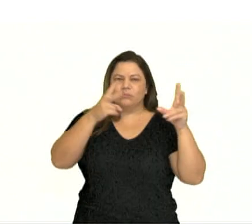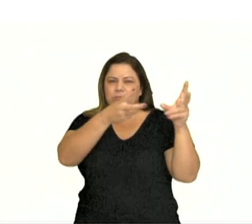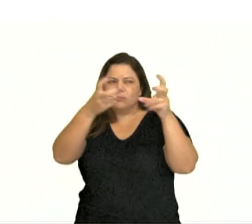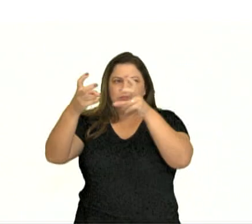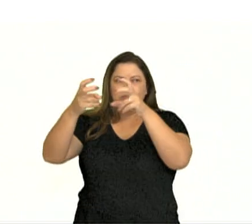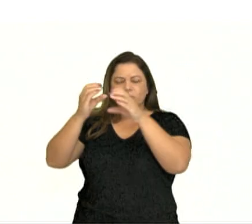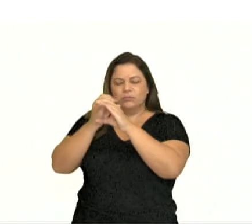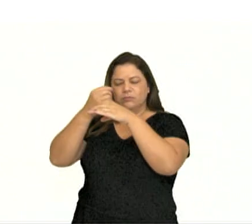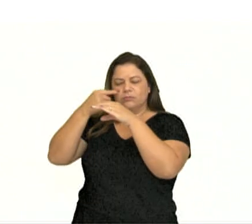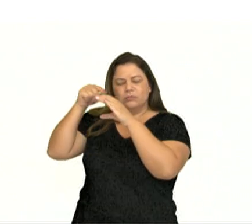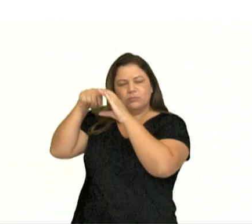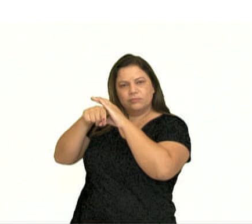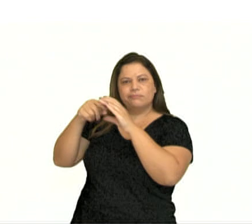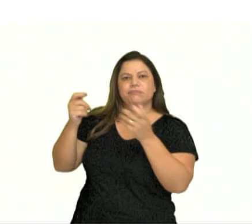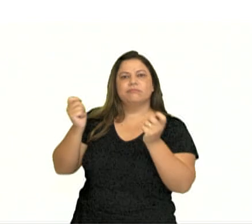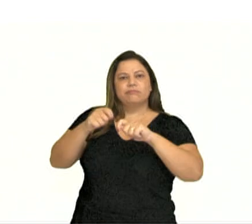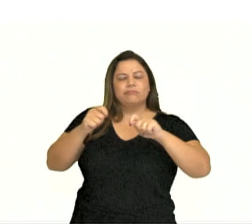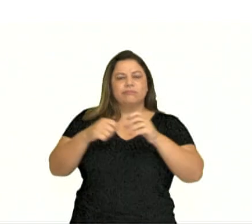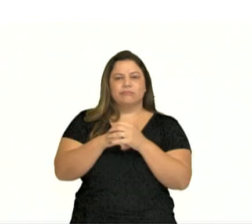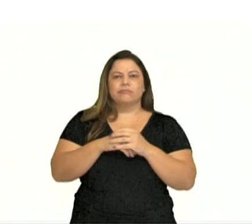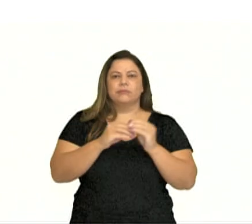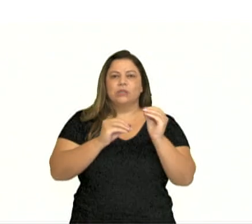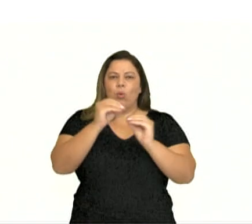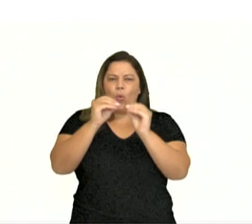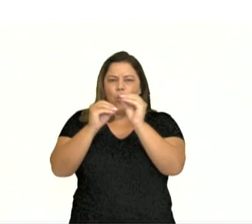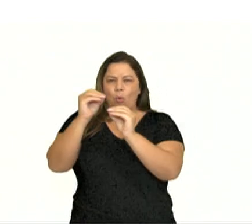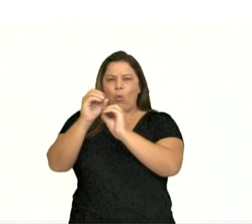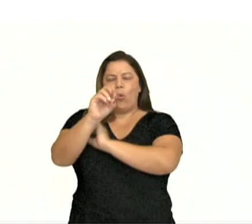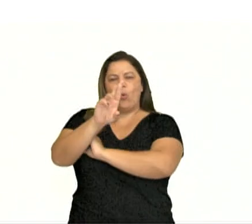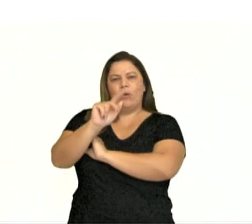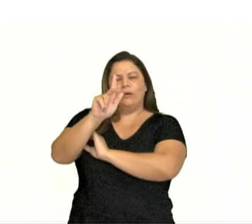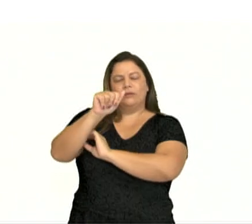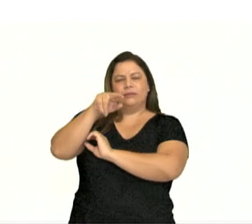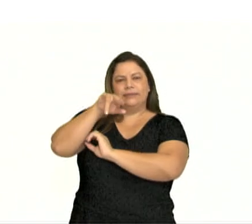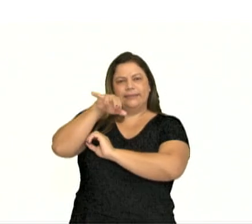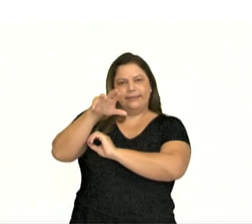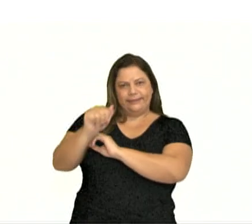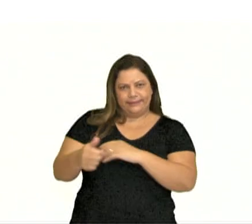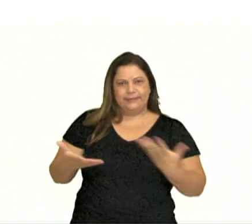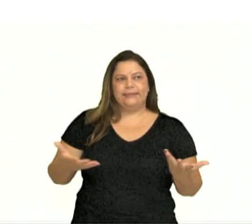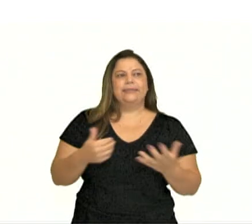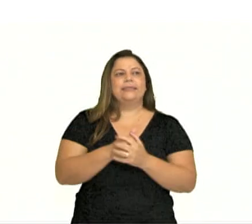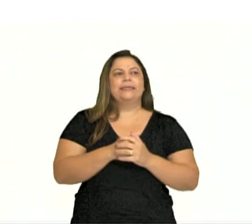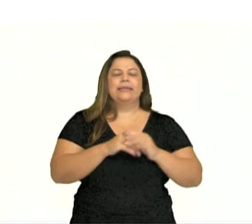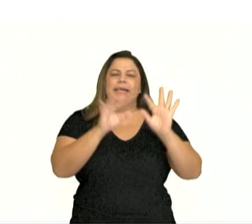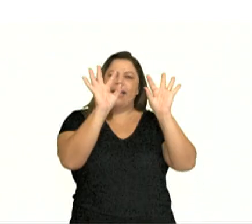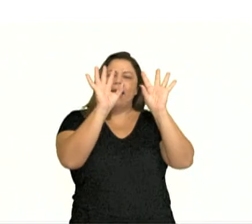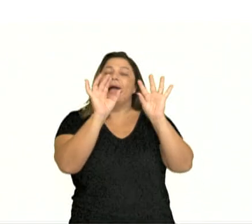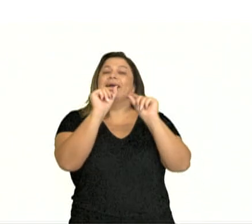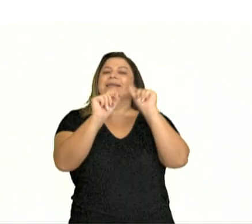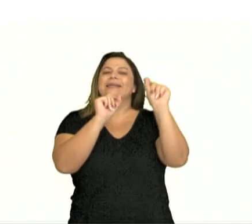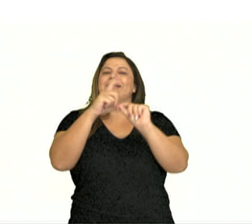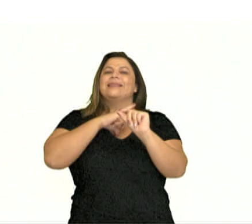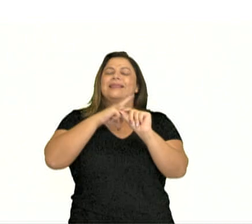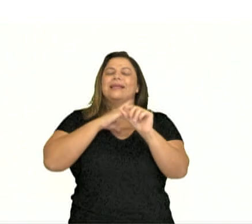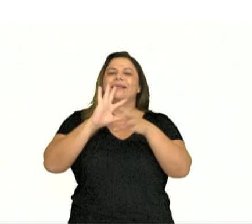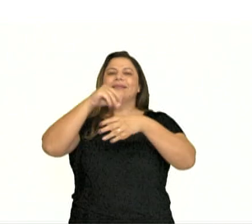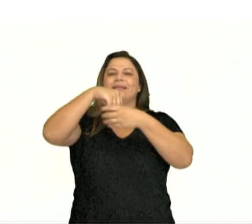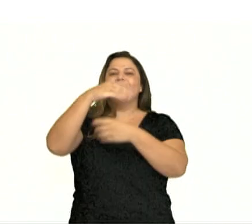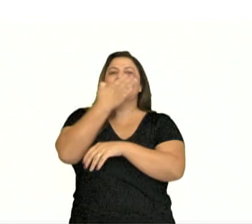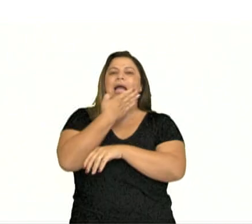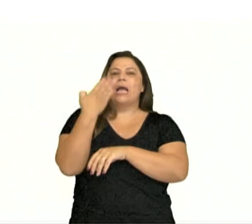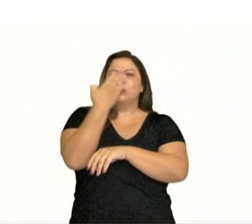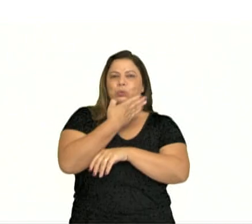central. Conduz a seiva orgânica, também chamada de elaborada, que é rica em açúcares,